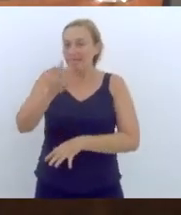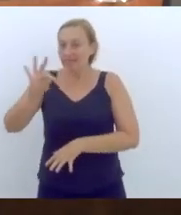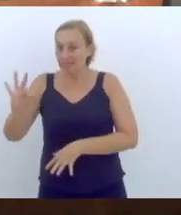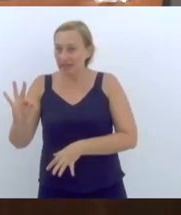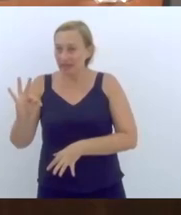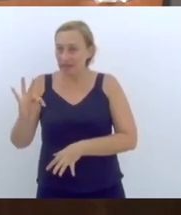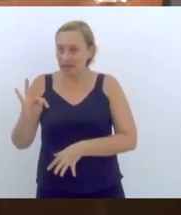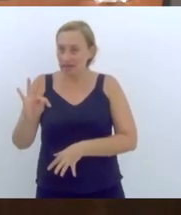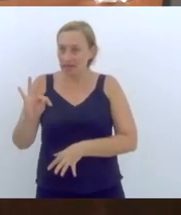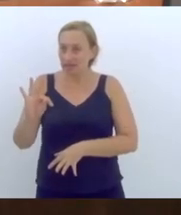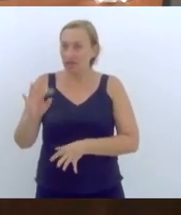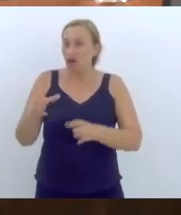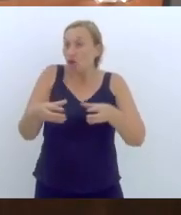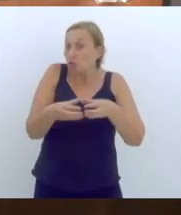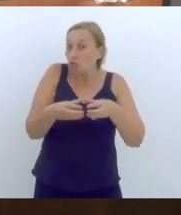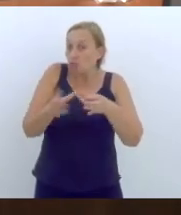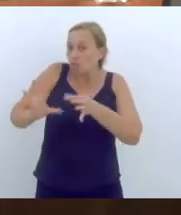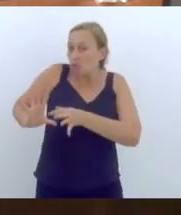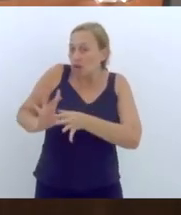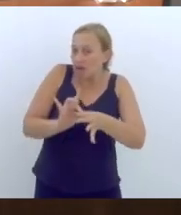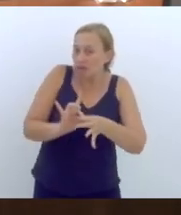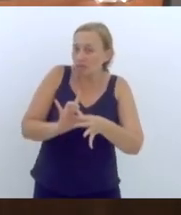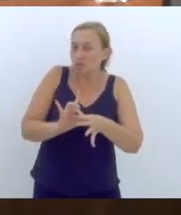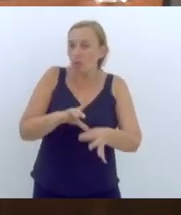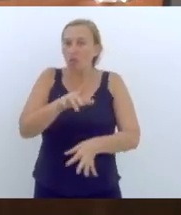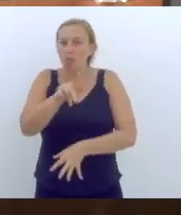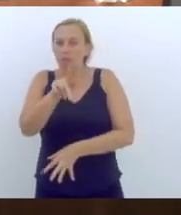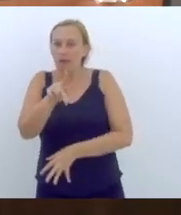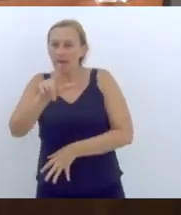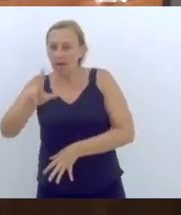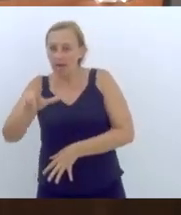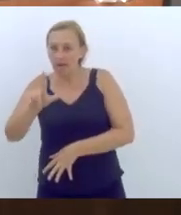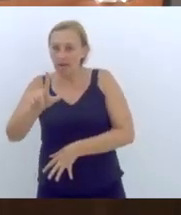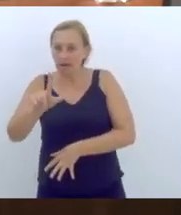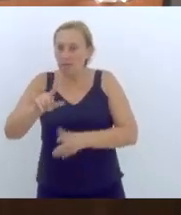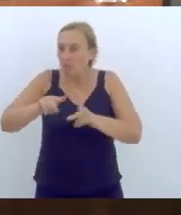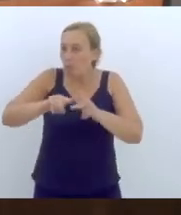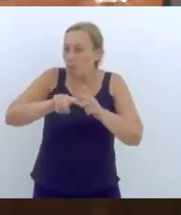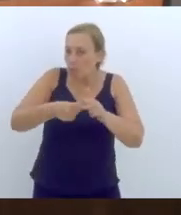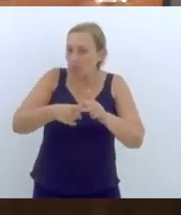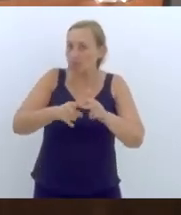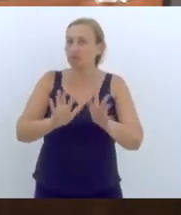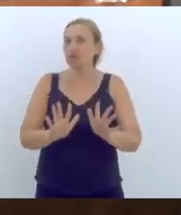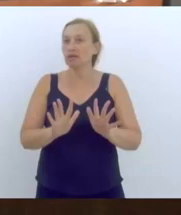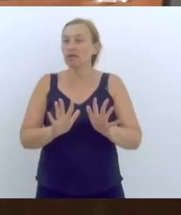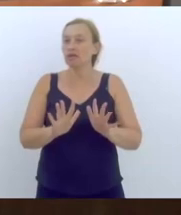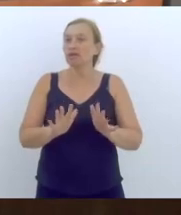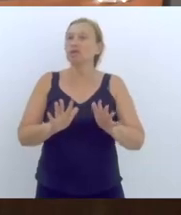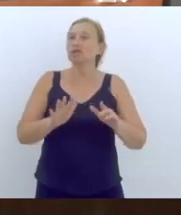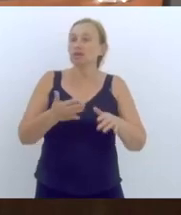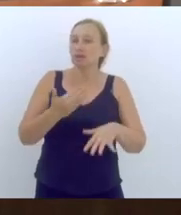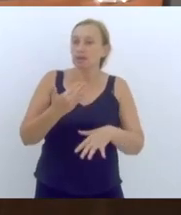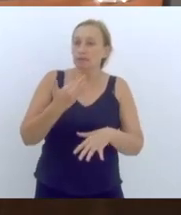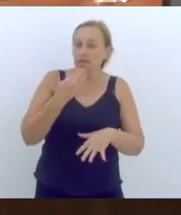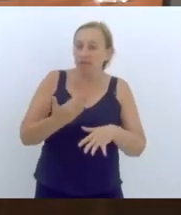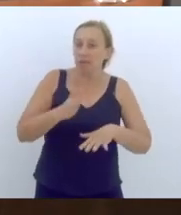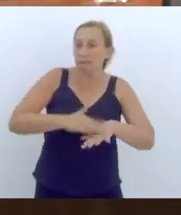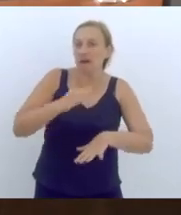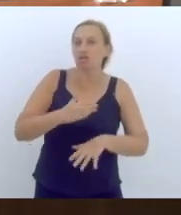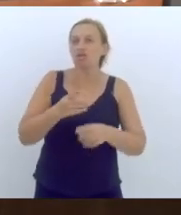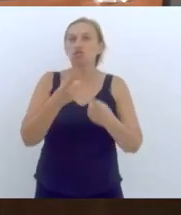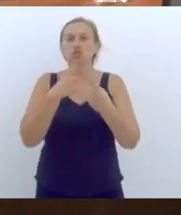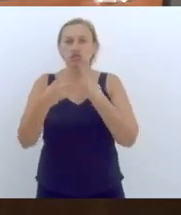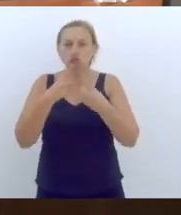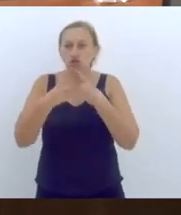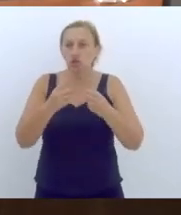uma das bancadas que emendou o PL para aperfeiçoá-lo e para suscitar mais debate ainda